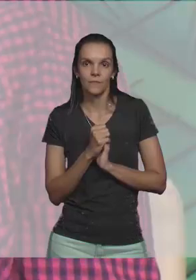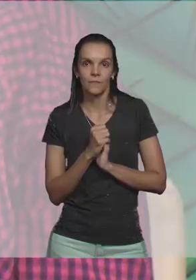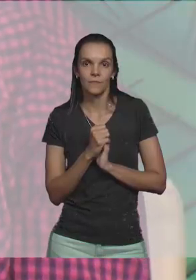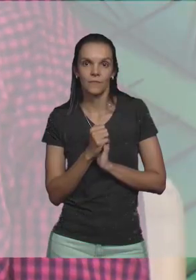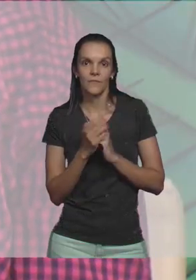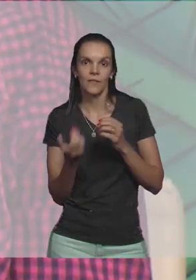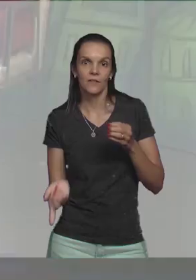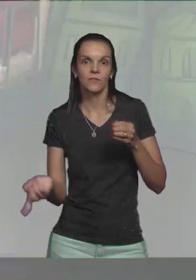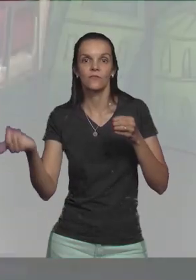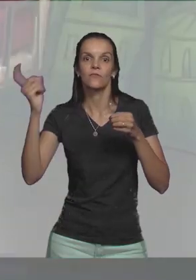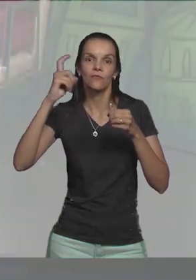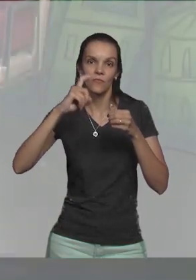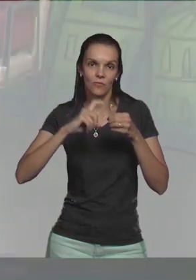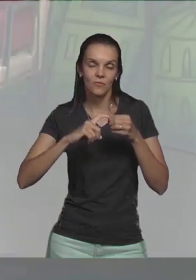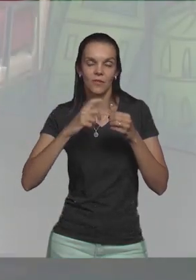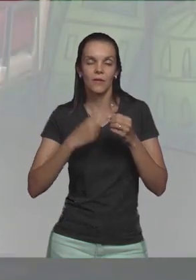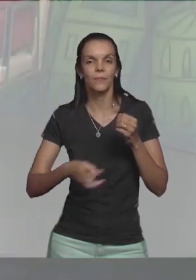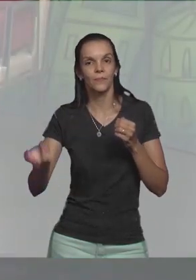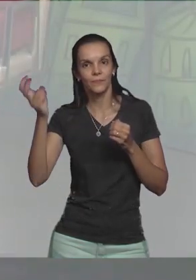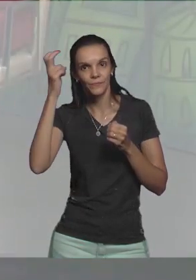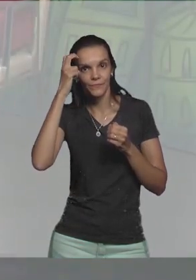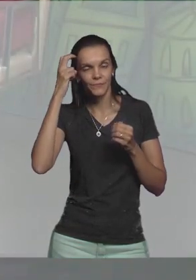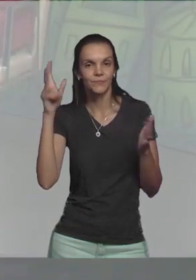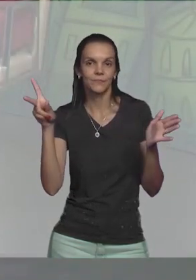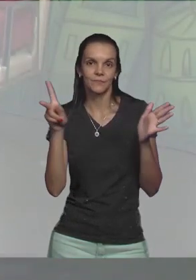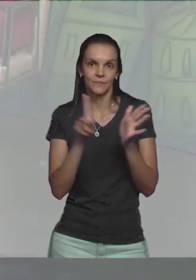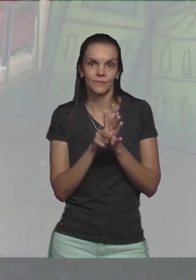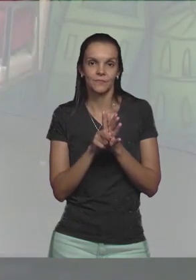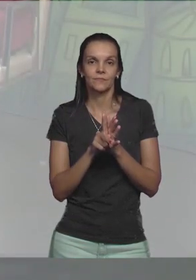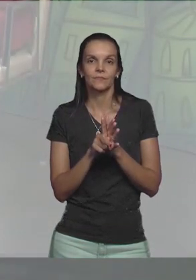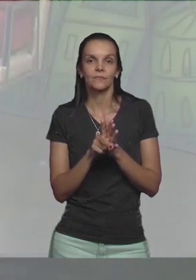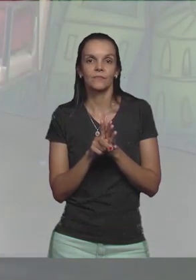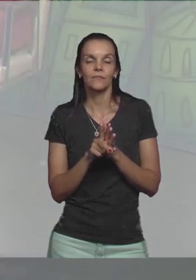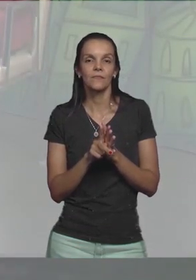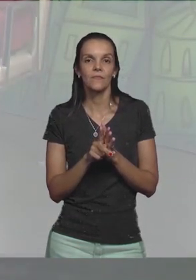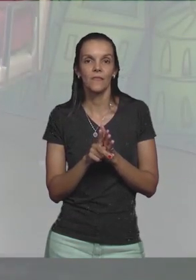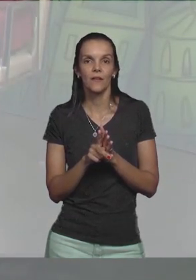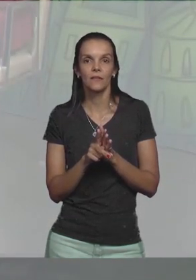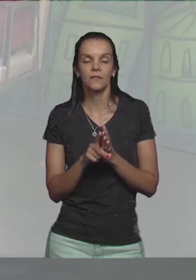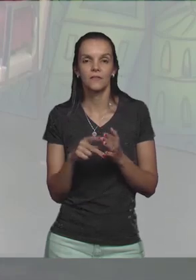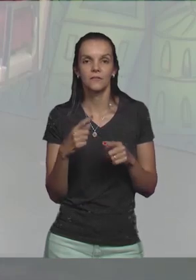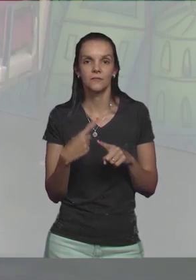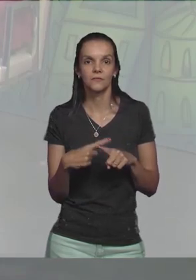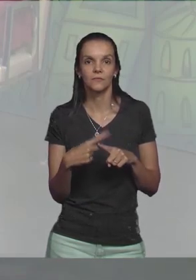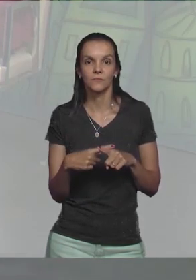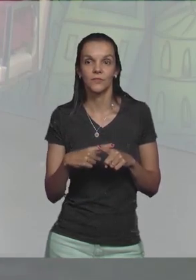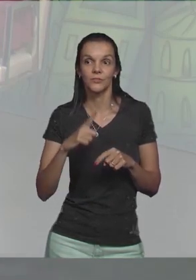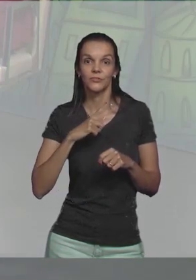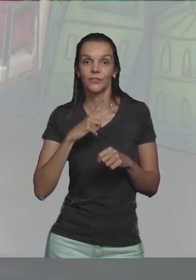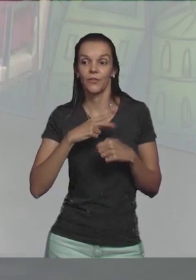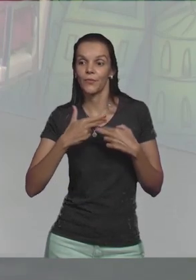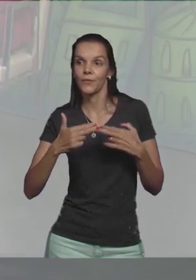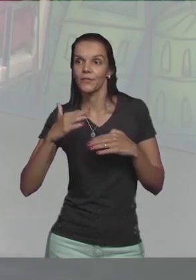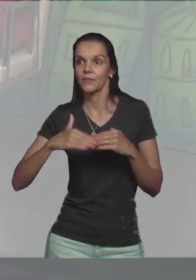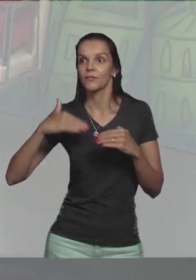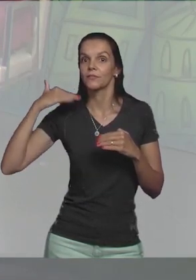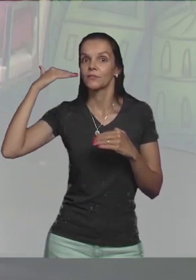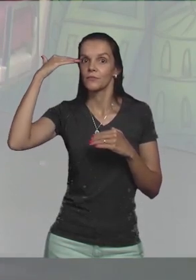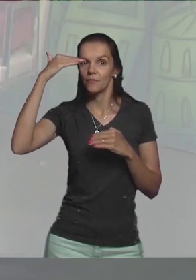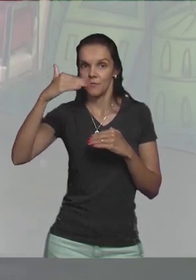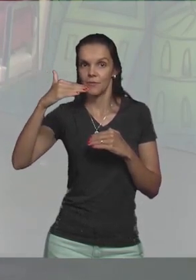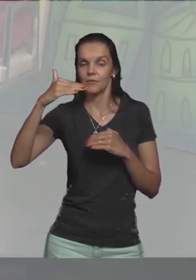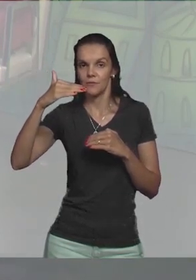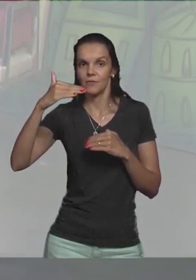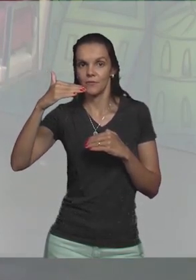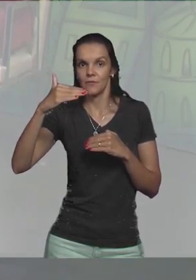de retomar uma própria cultura que foi sendo colocada de lado porque havia coisas superiores a